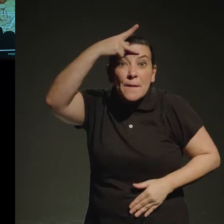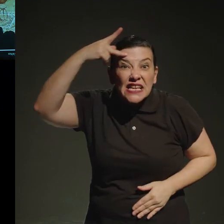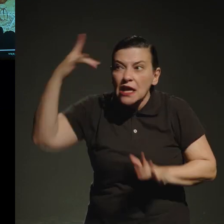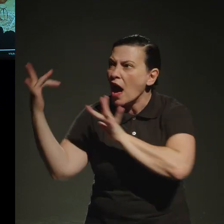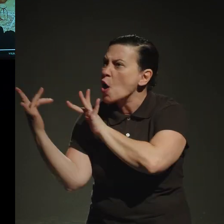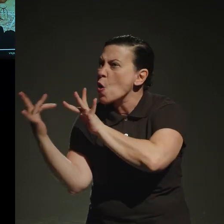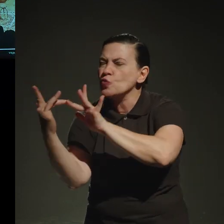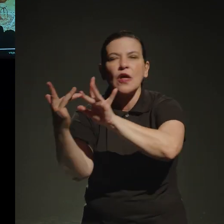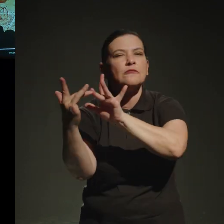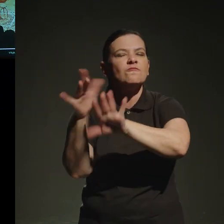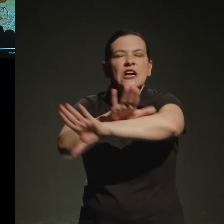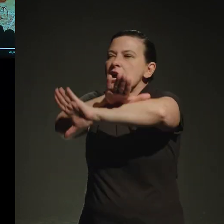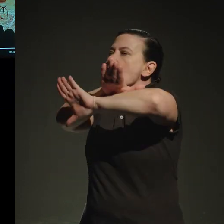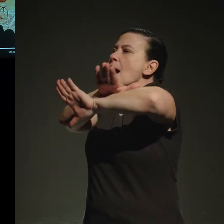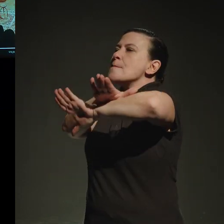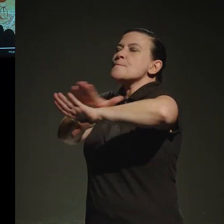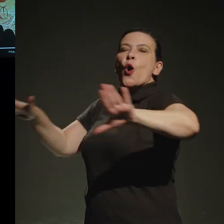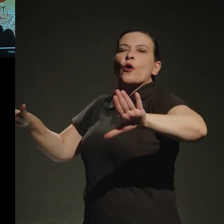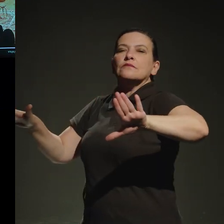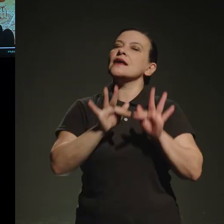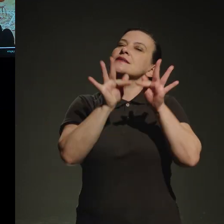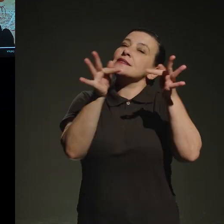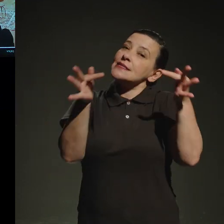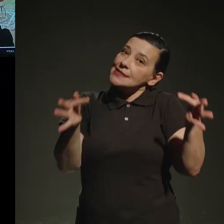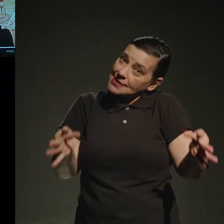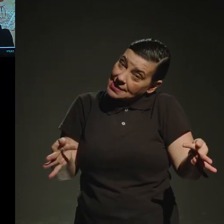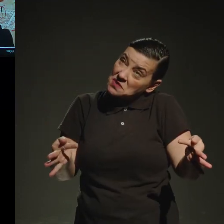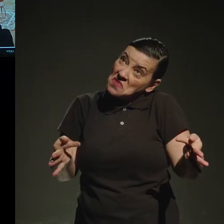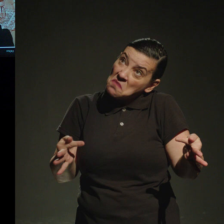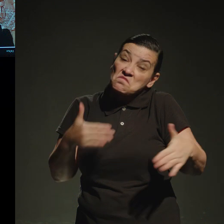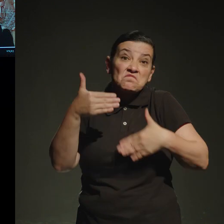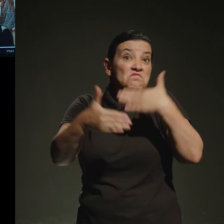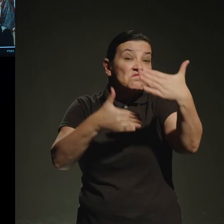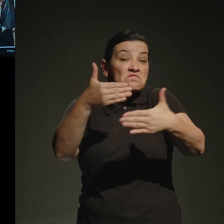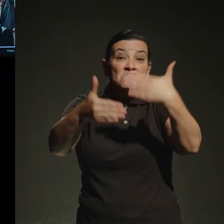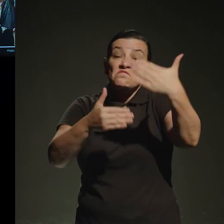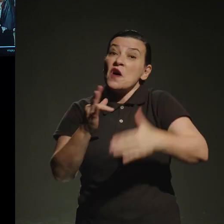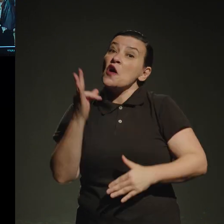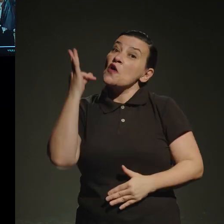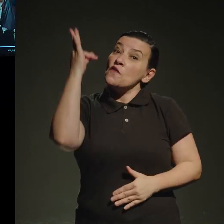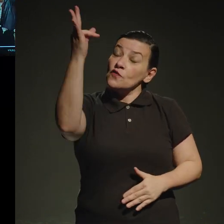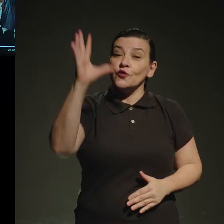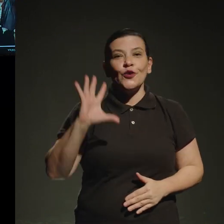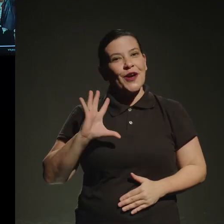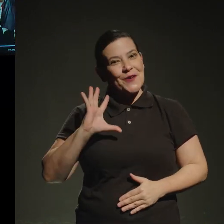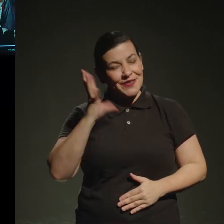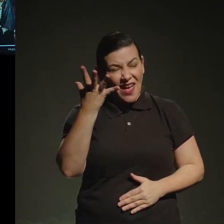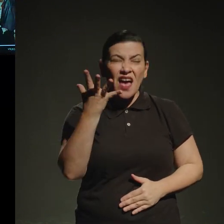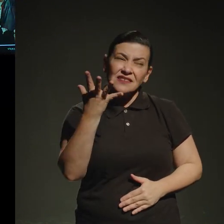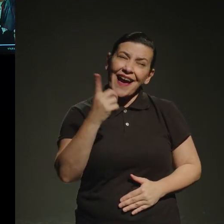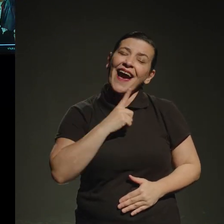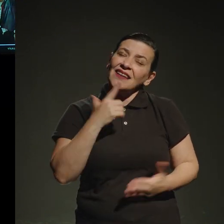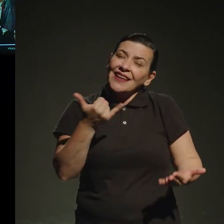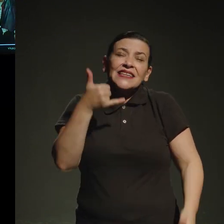farmácia, do supermercado, da pizzaria, da locadora de vídeo, do pronto-socorro, até da delegacia. Nunca se